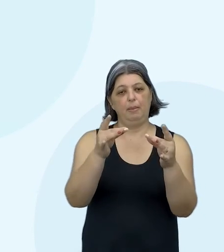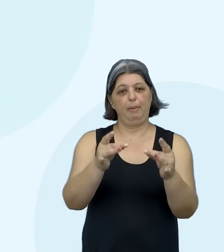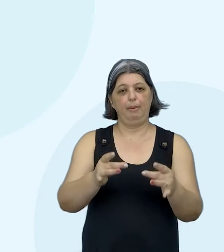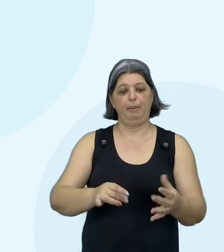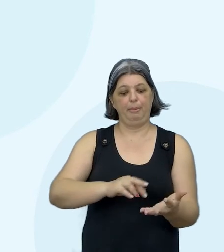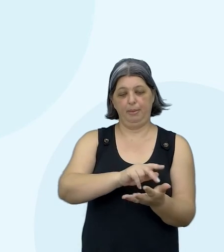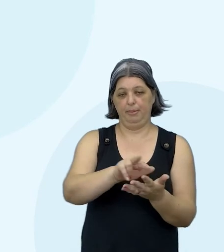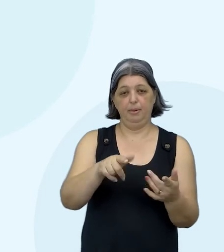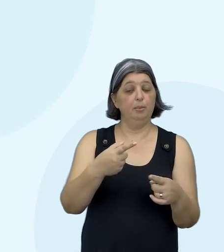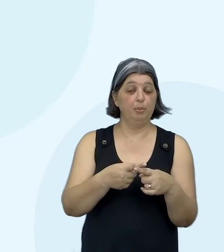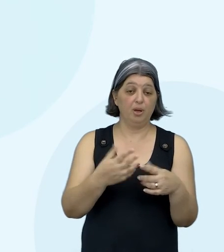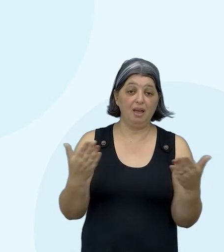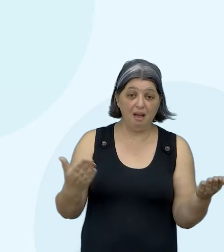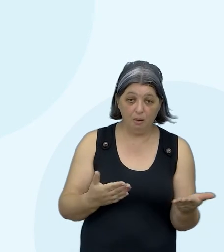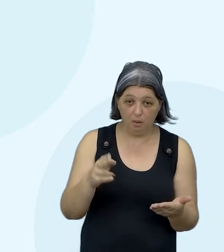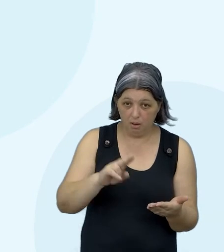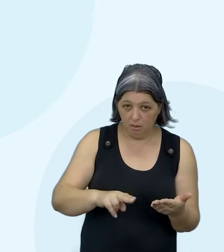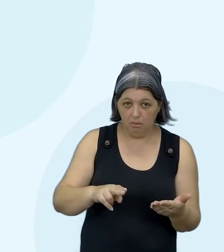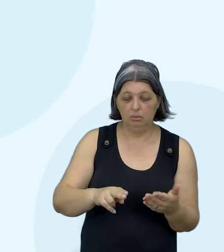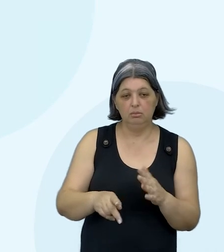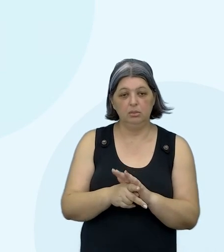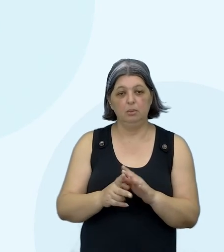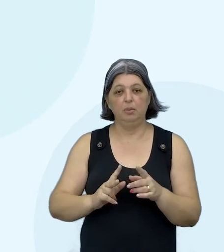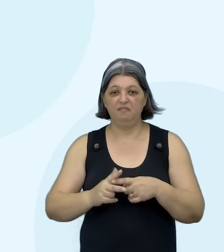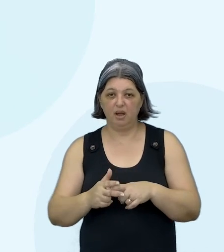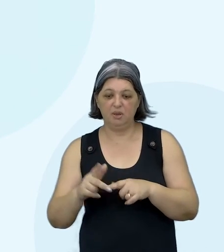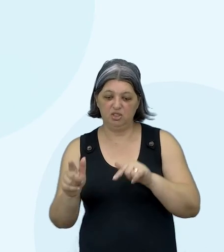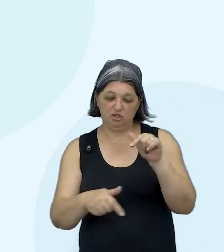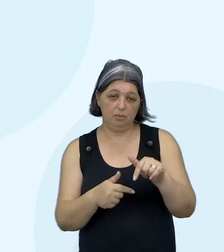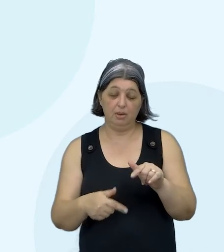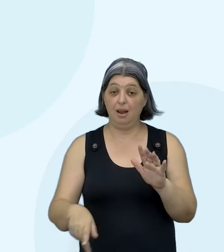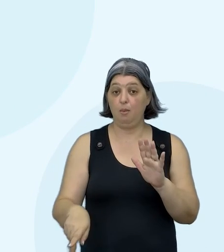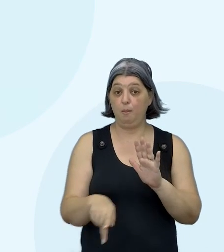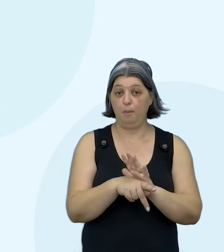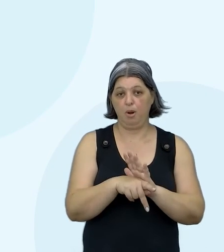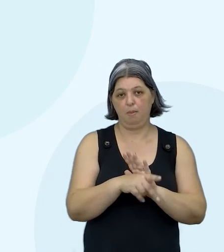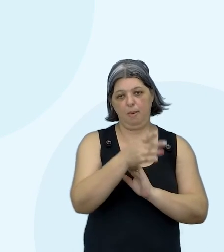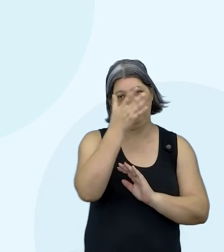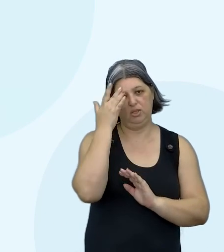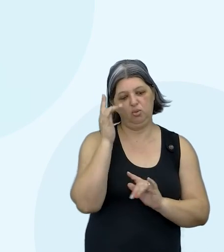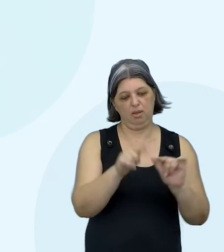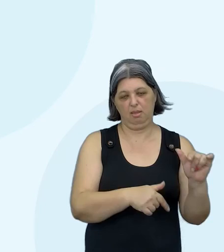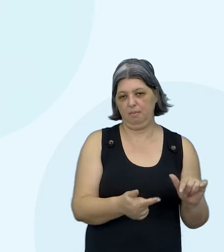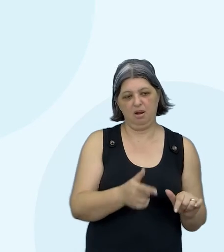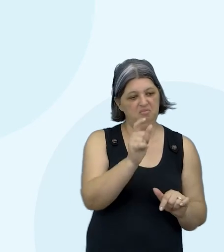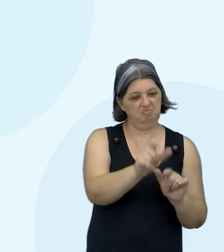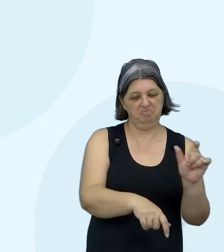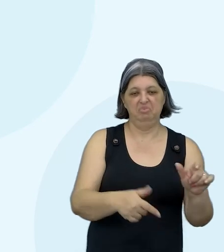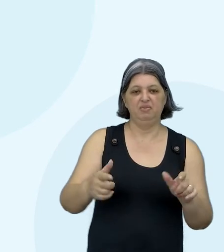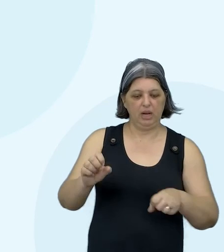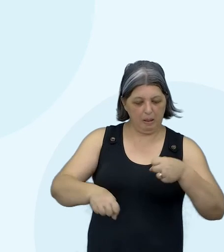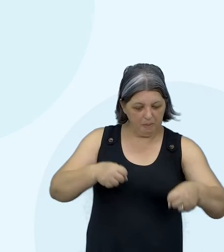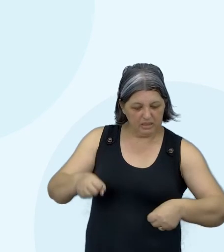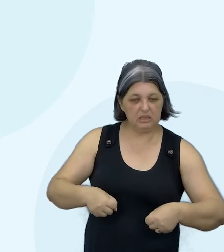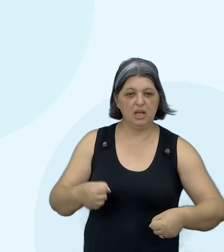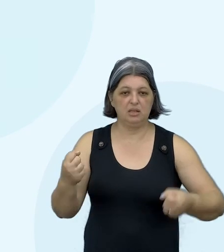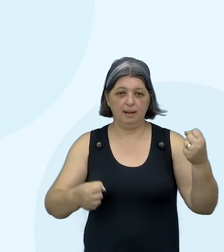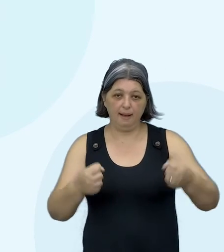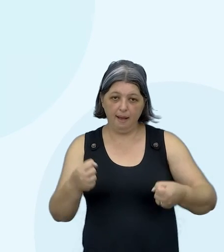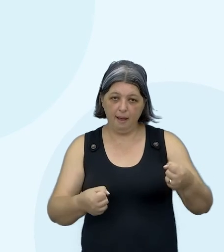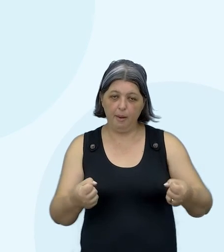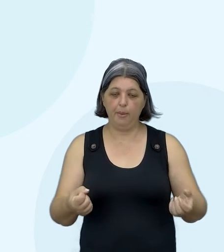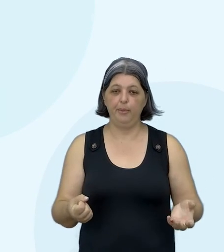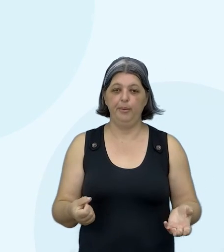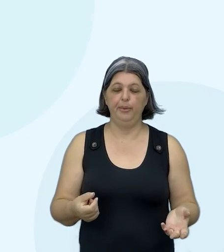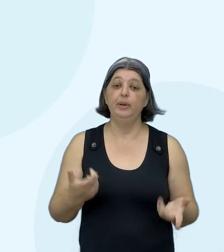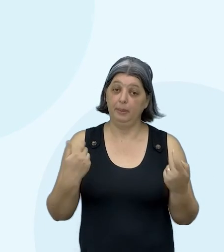Porque agora as ferramentas de trabalho são responsabilidades do próprio trabalhador. É ele que vai ter a sua bicicleta, ele que vai ter seu carro,